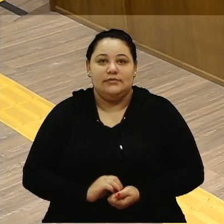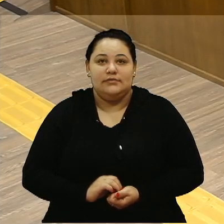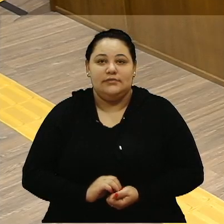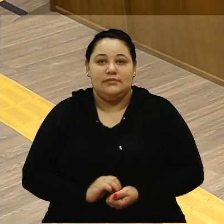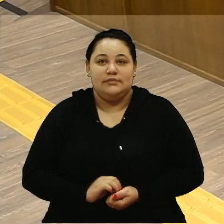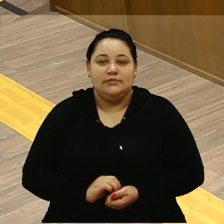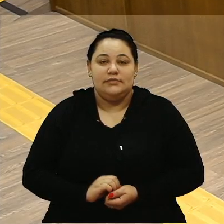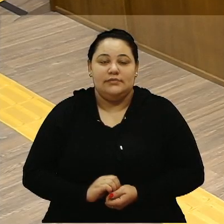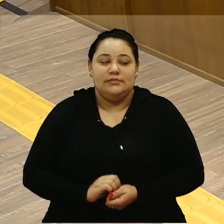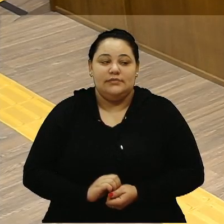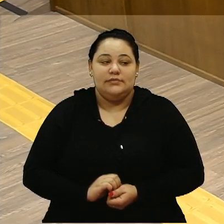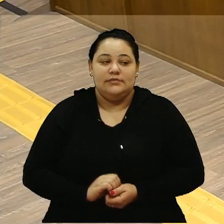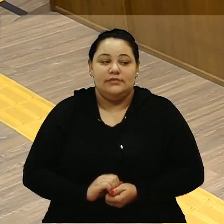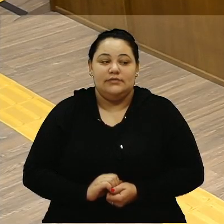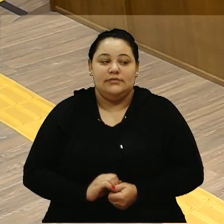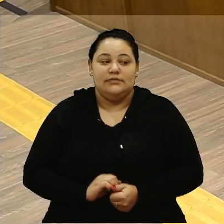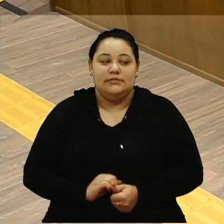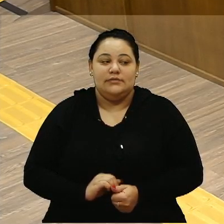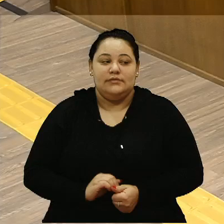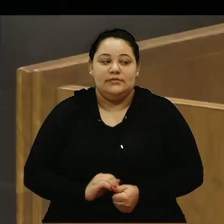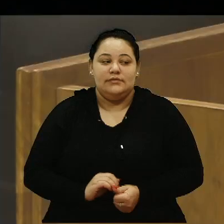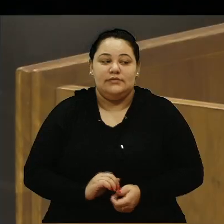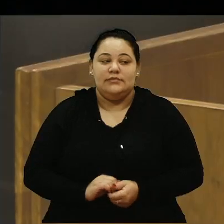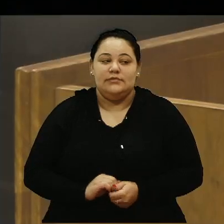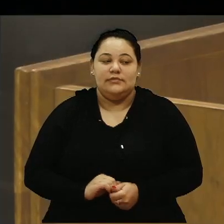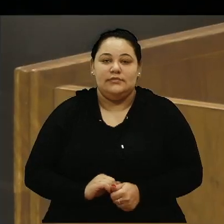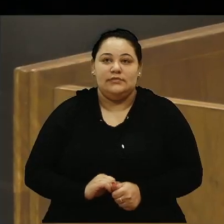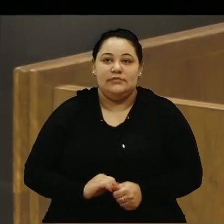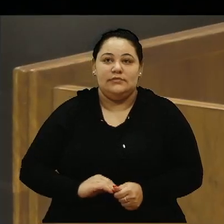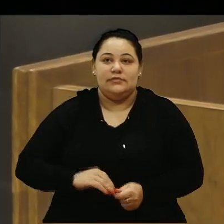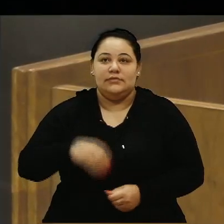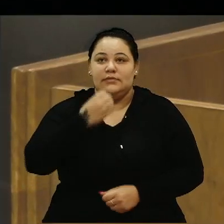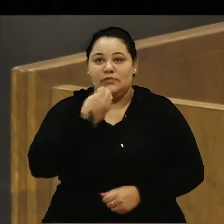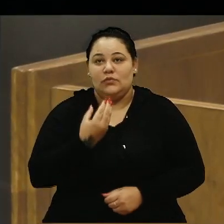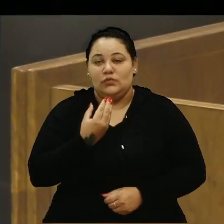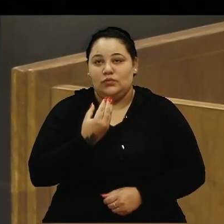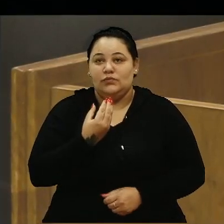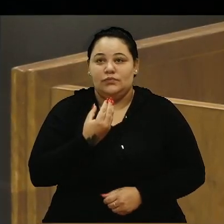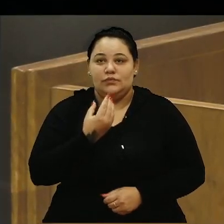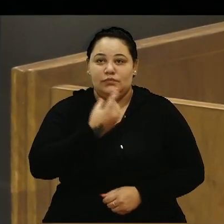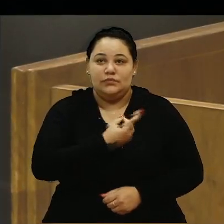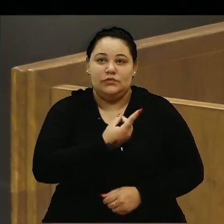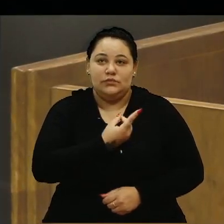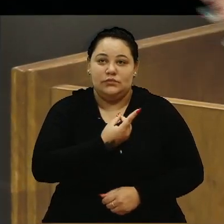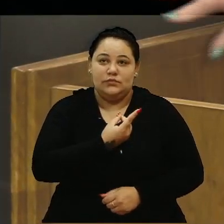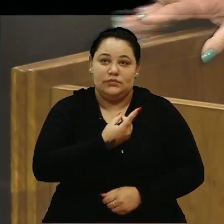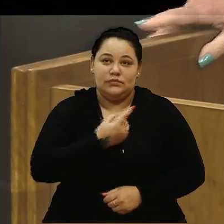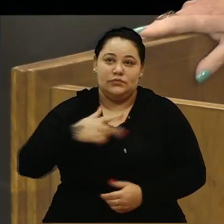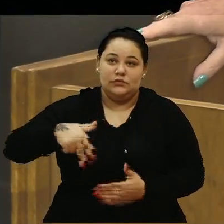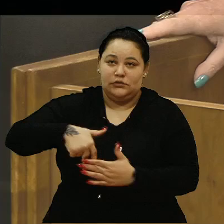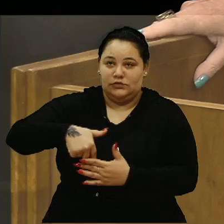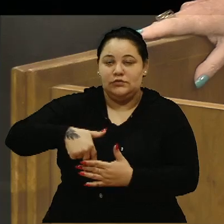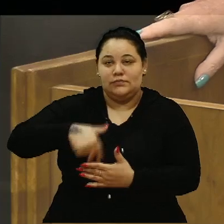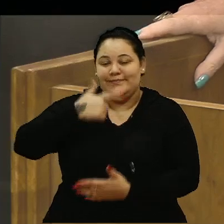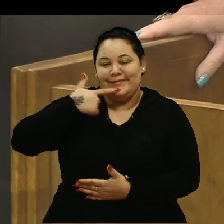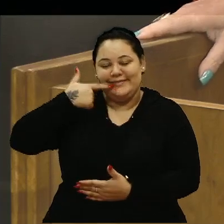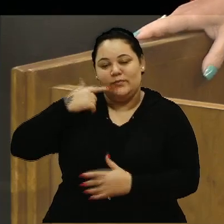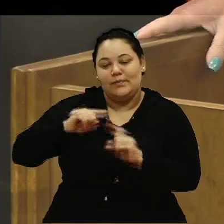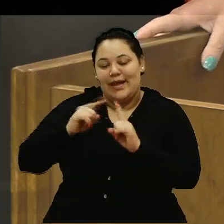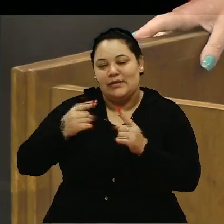Bom, eu cheguei aqui sorrindo, né? Mas hoje eu não poderia deixar de